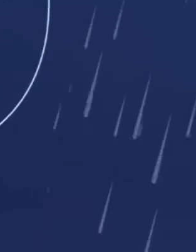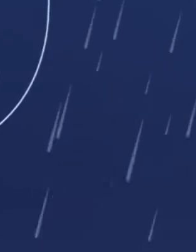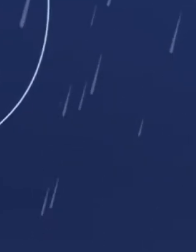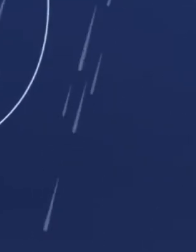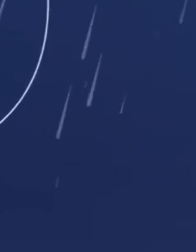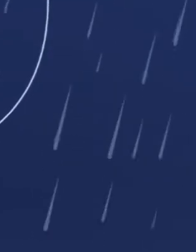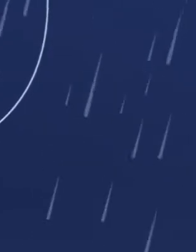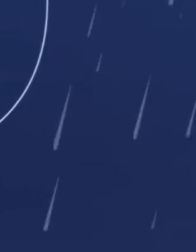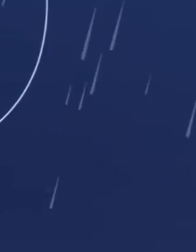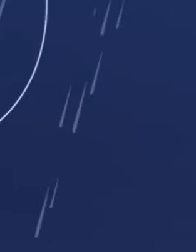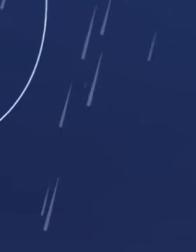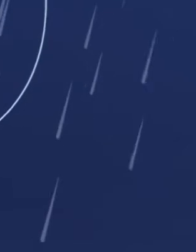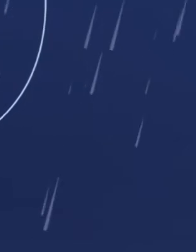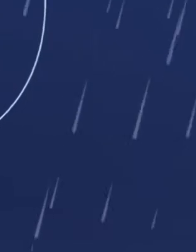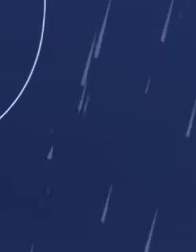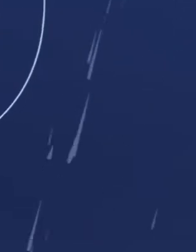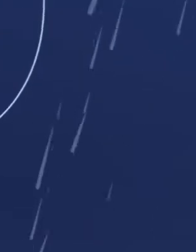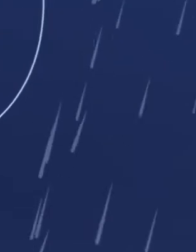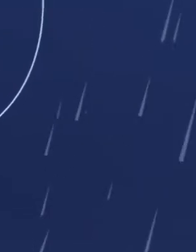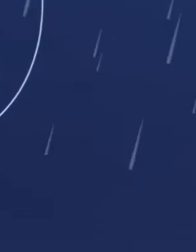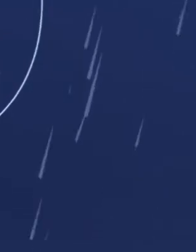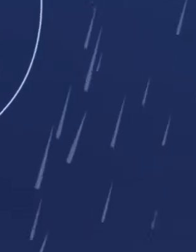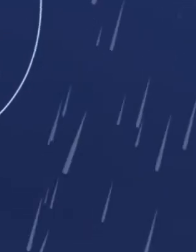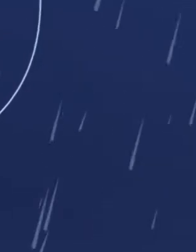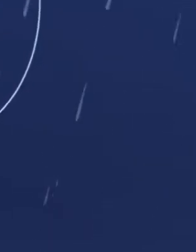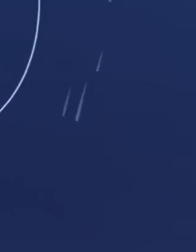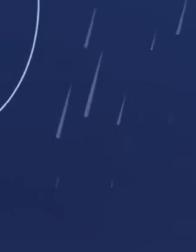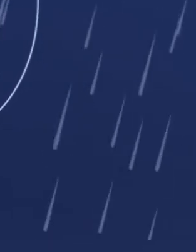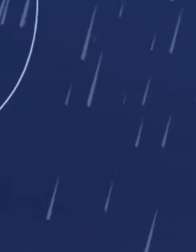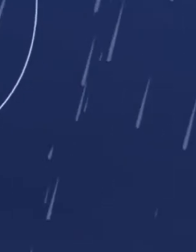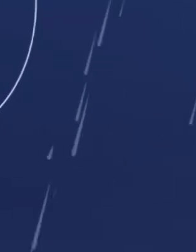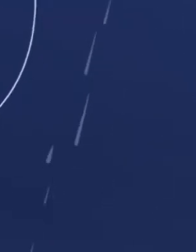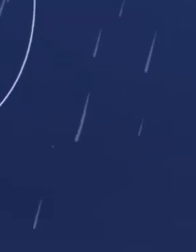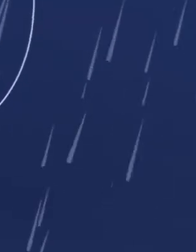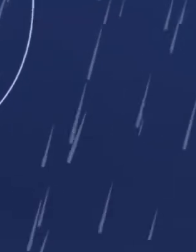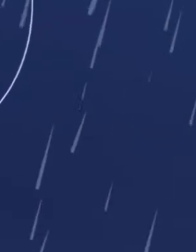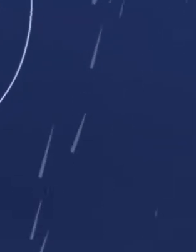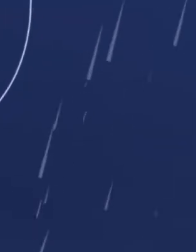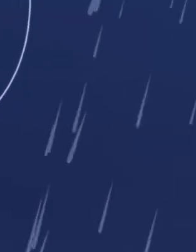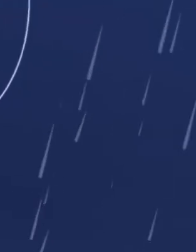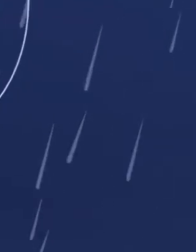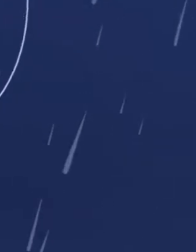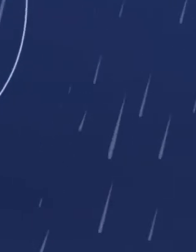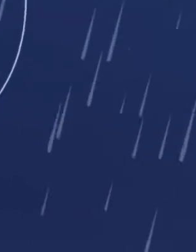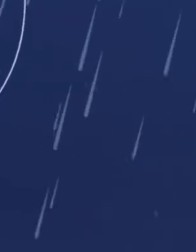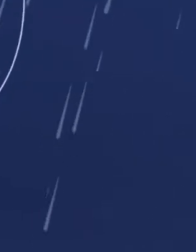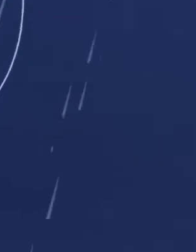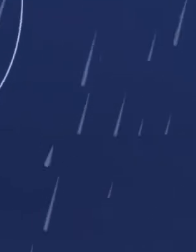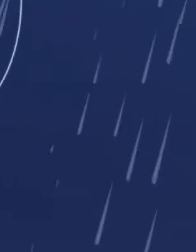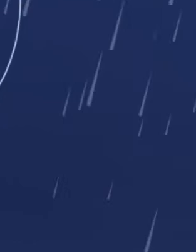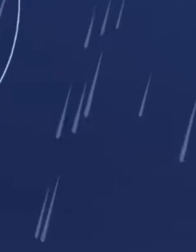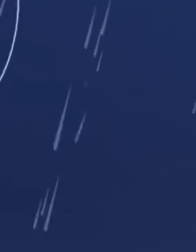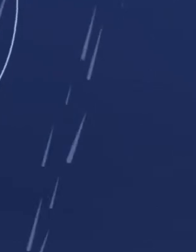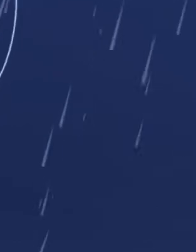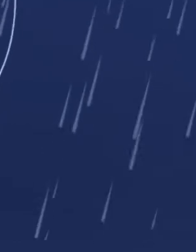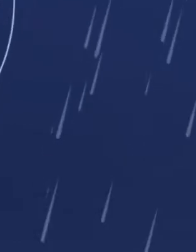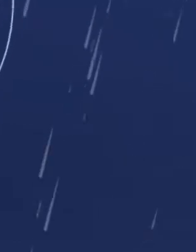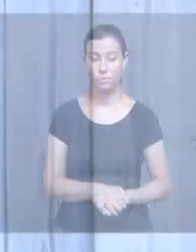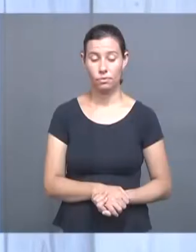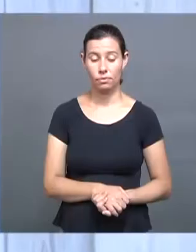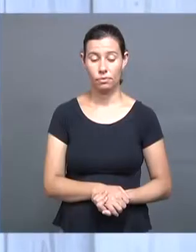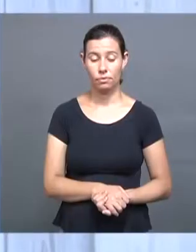máximo 23 graus e no mínimo 18. A chuva também deve vir durante o dia e a noite.